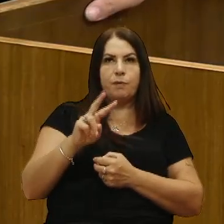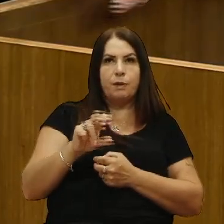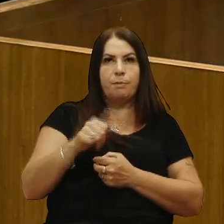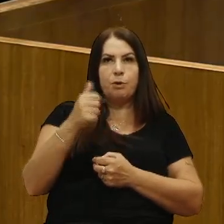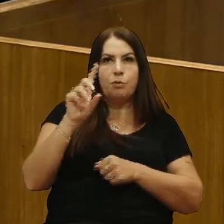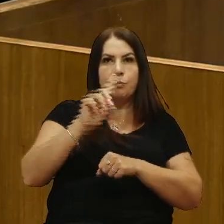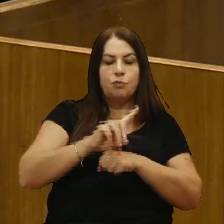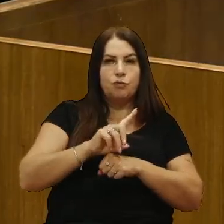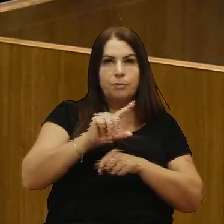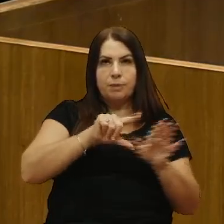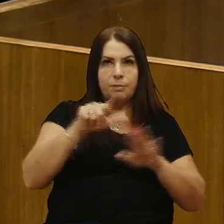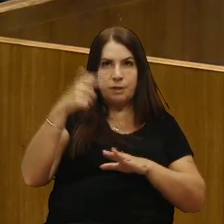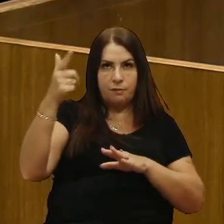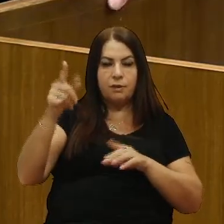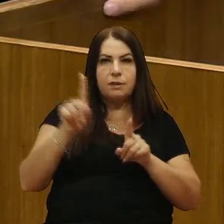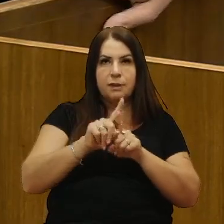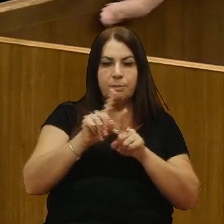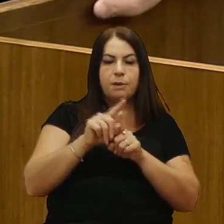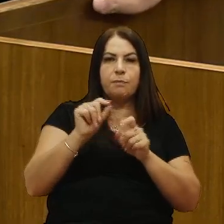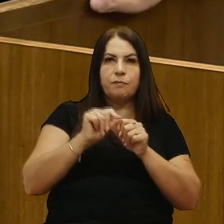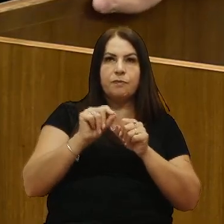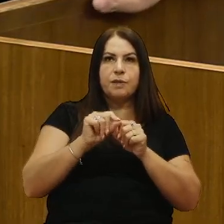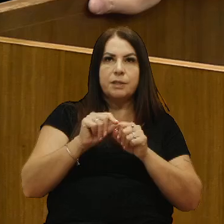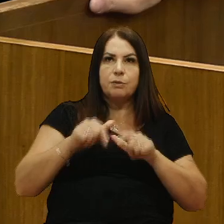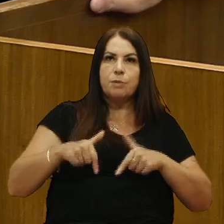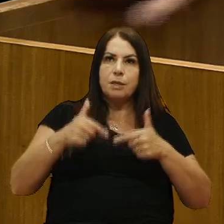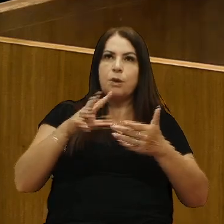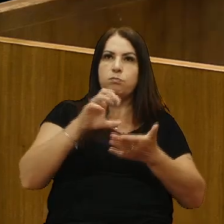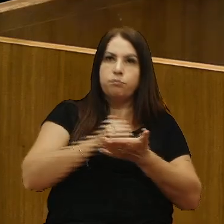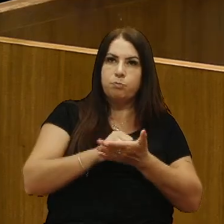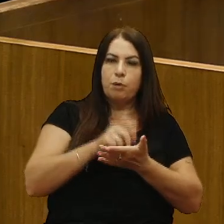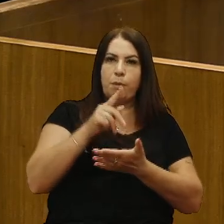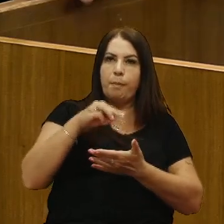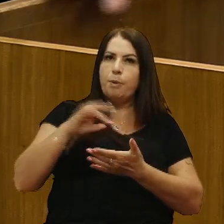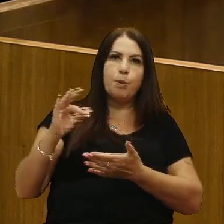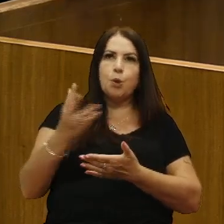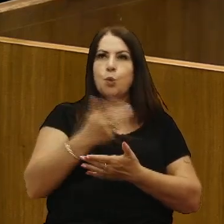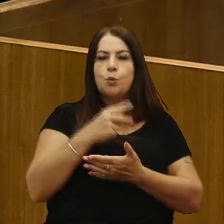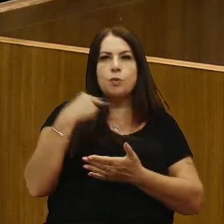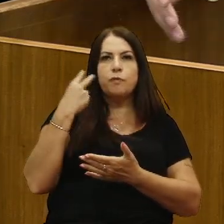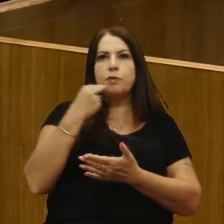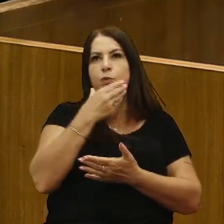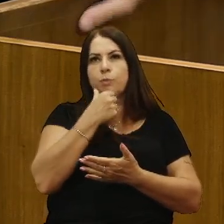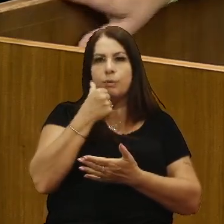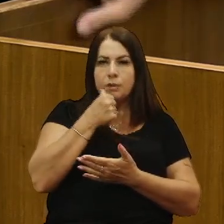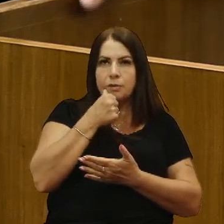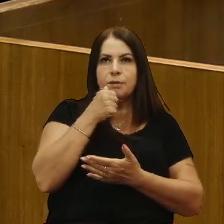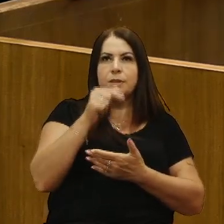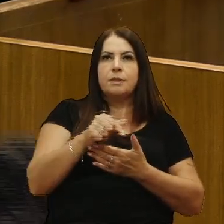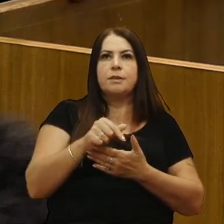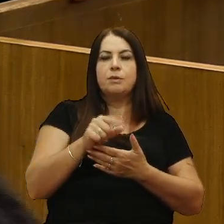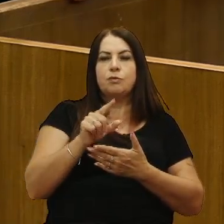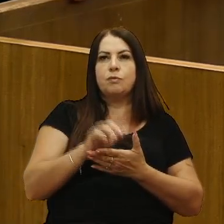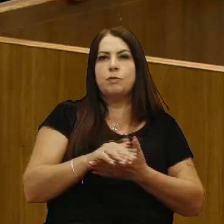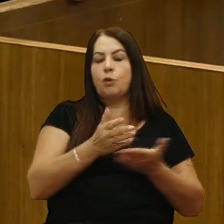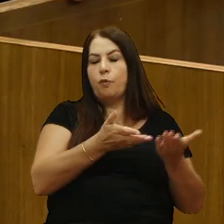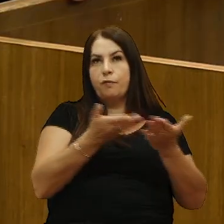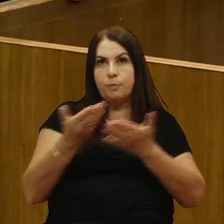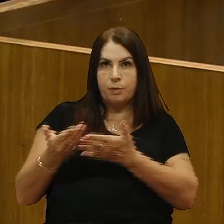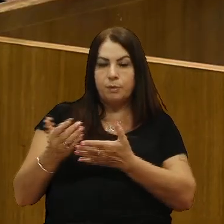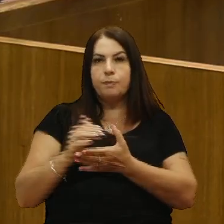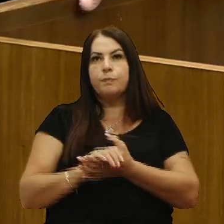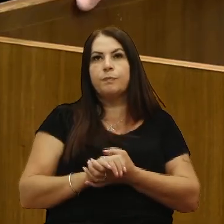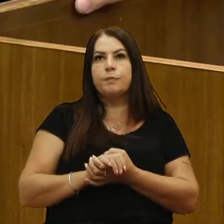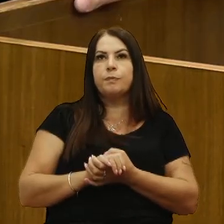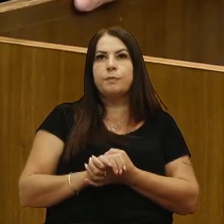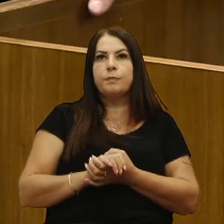data para a semana que vem, mas também queremos fazer uma ação de posse da PEN com todas as vereadoras. Todos os vereadores já estão convidados, né,